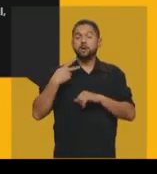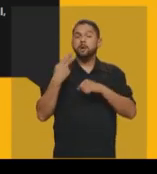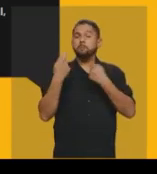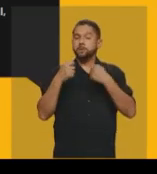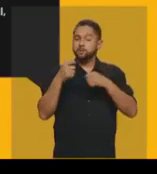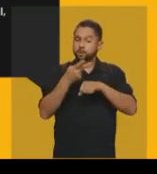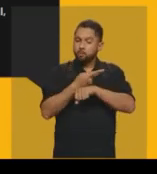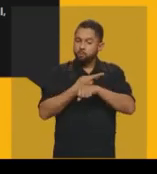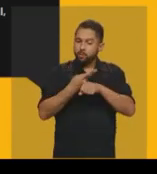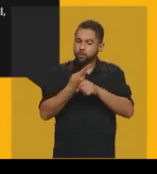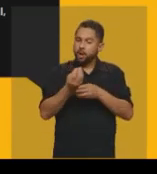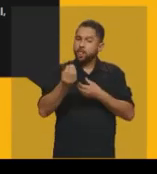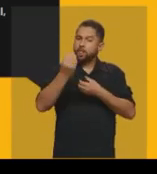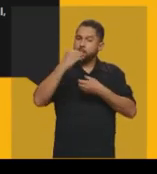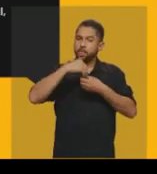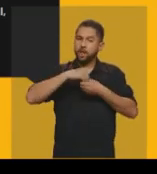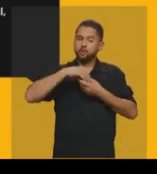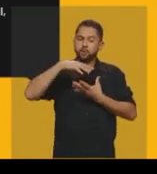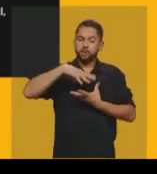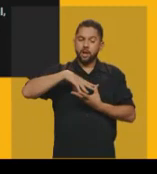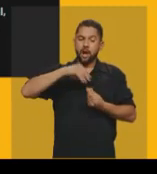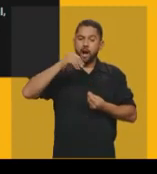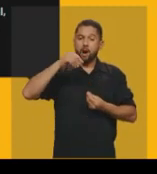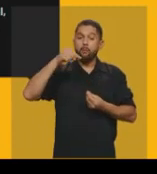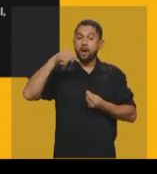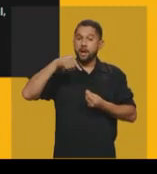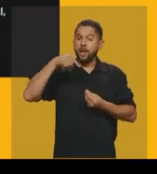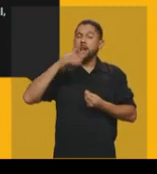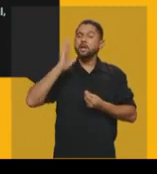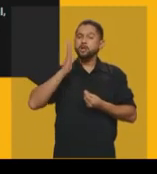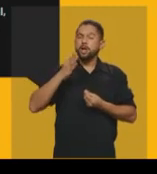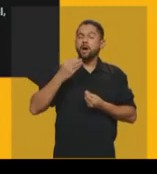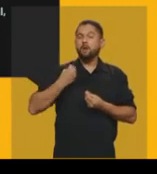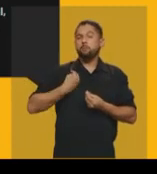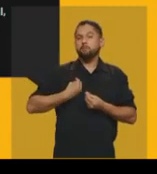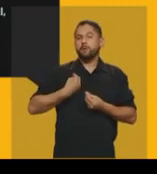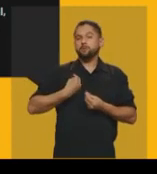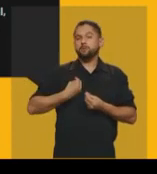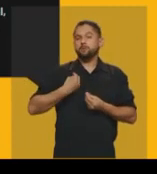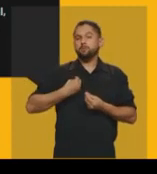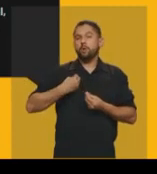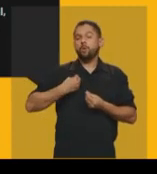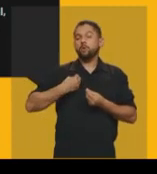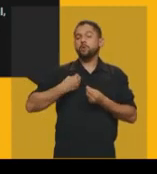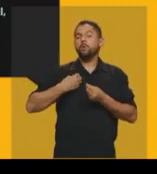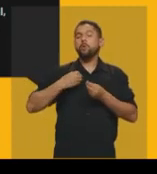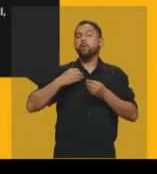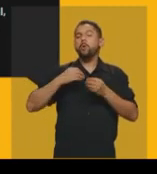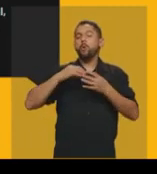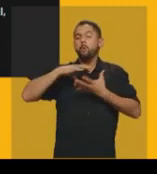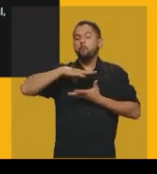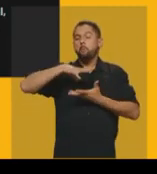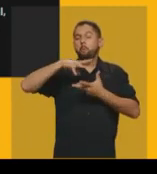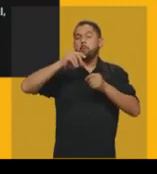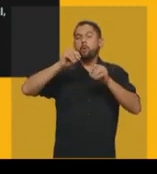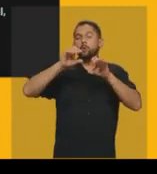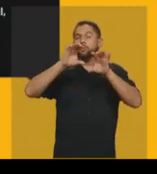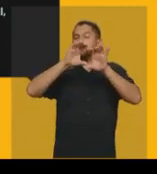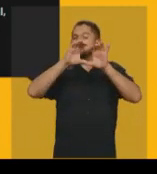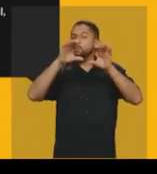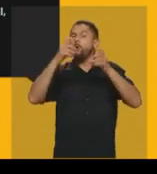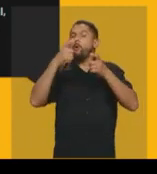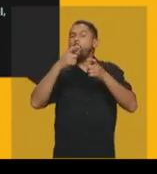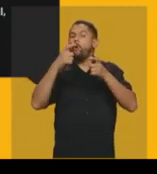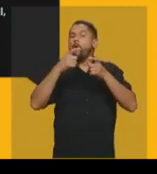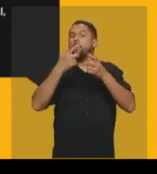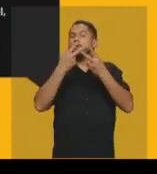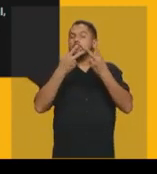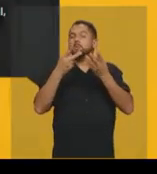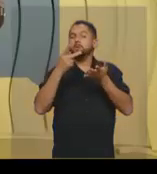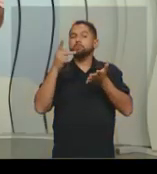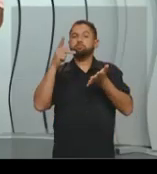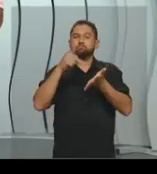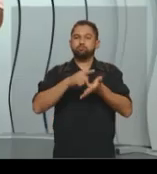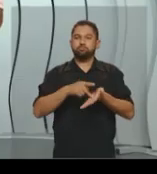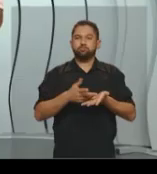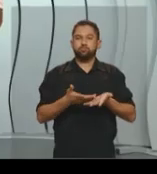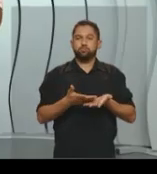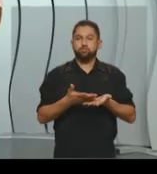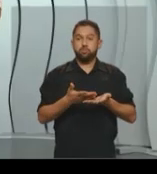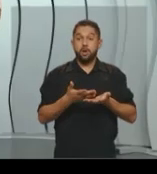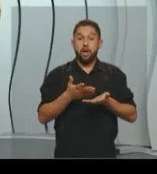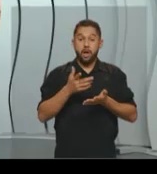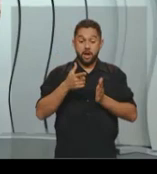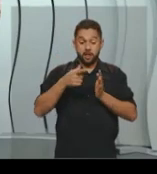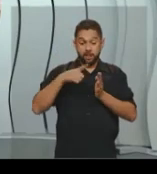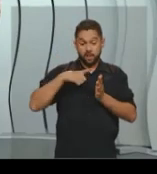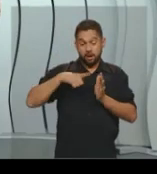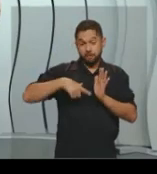outro momento, já participou do plano inteligível. Observe, para Platão, nós fomos um dia apenas alma,